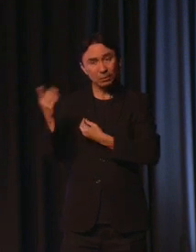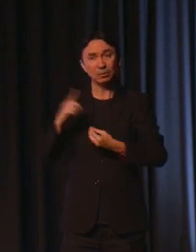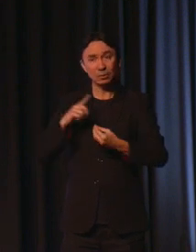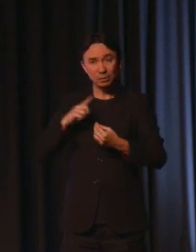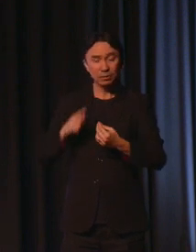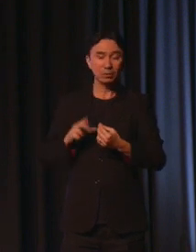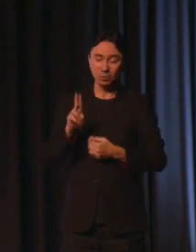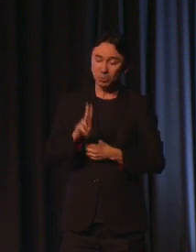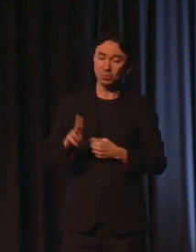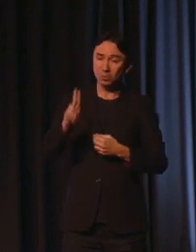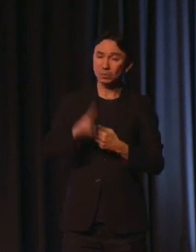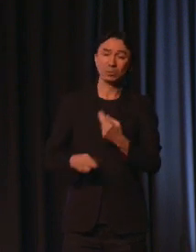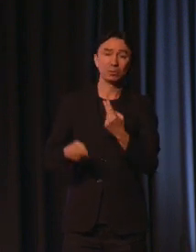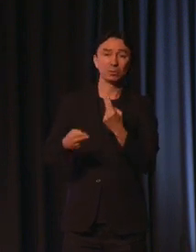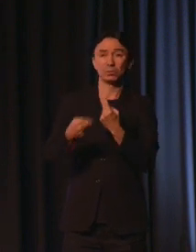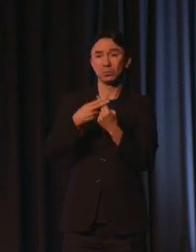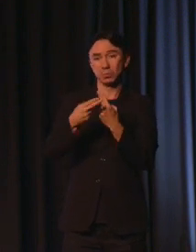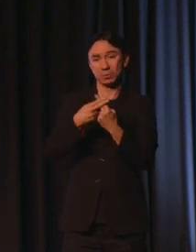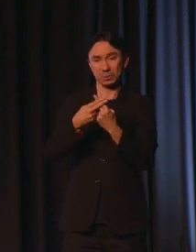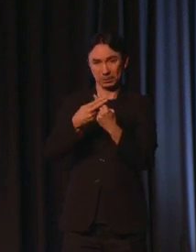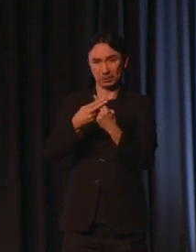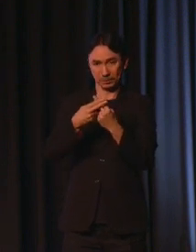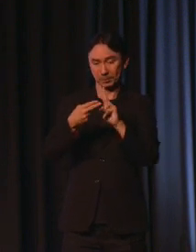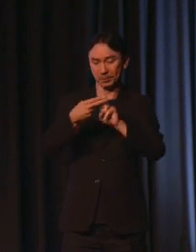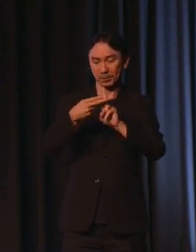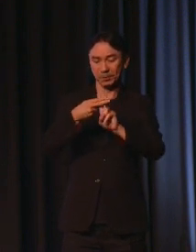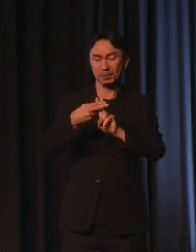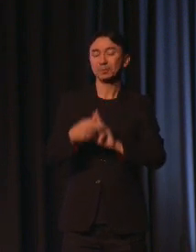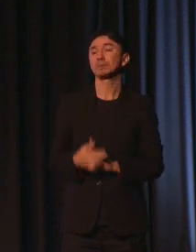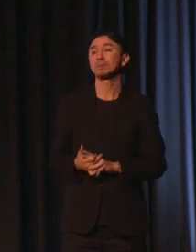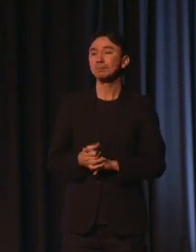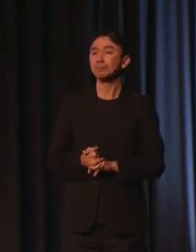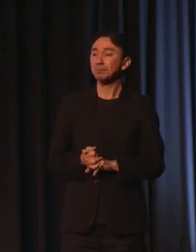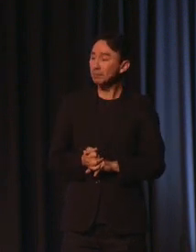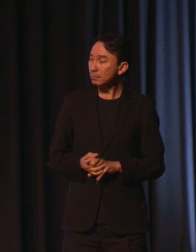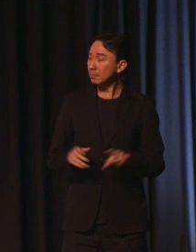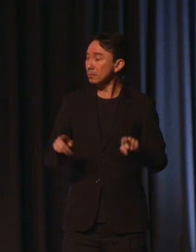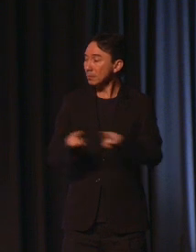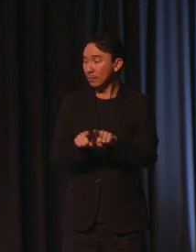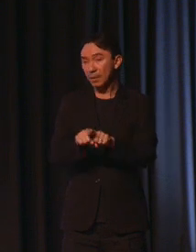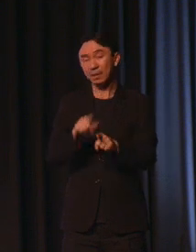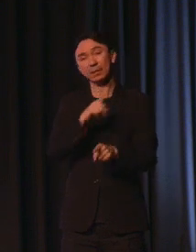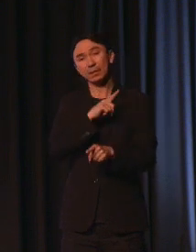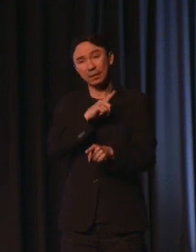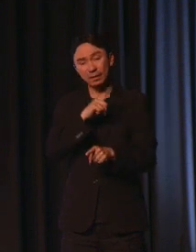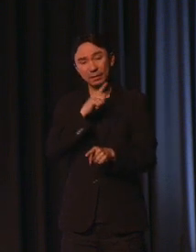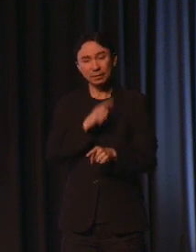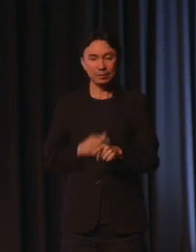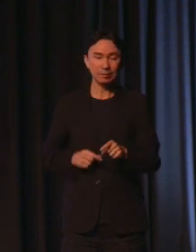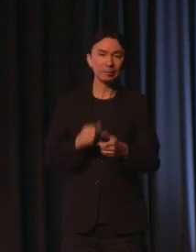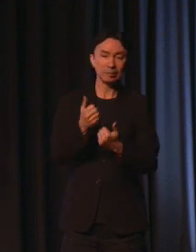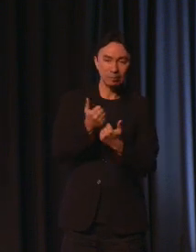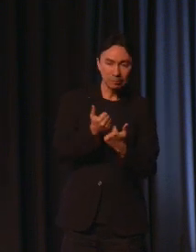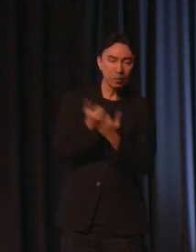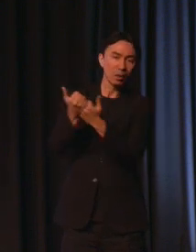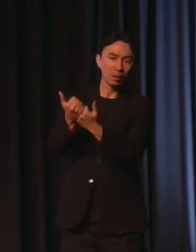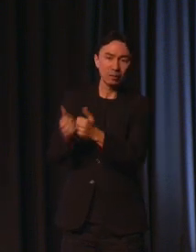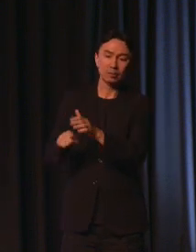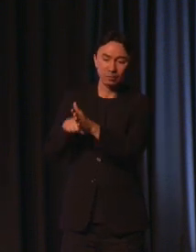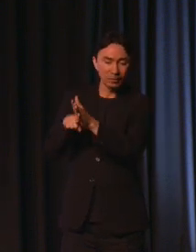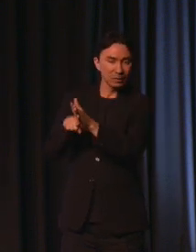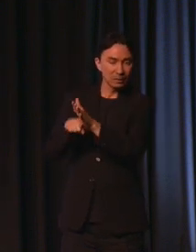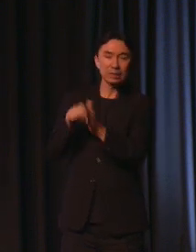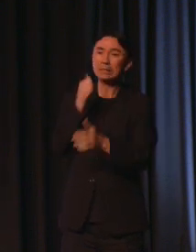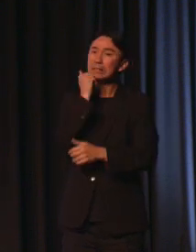de Saúde, tá? Apoiar a pesquisa científica e implantação de novas tecnologias. O Dr. Eric